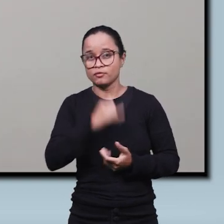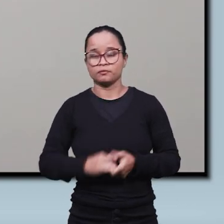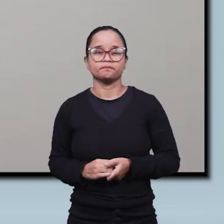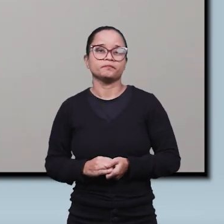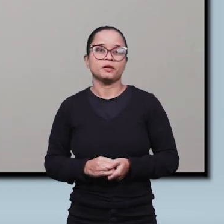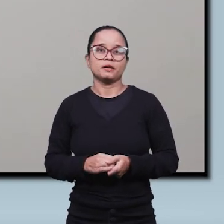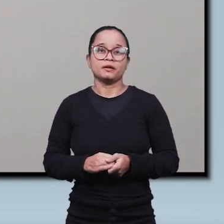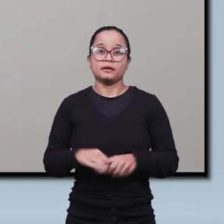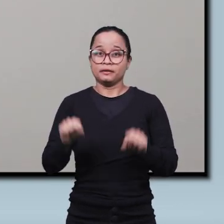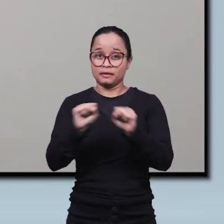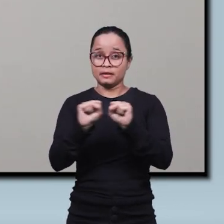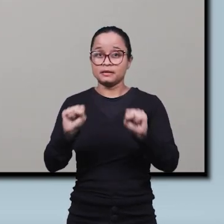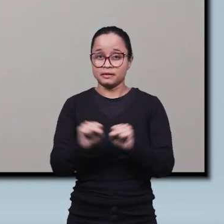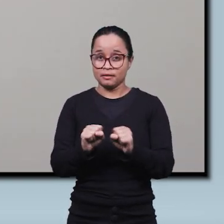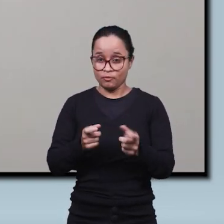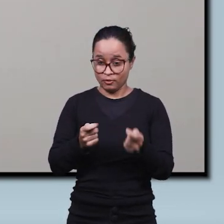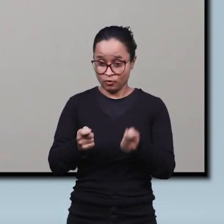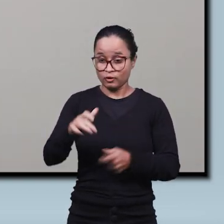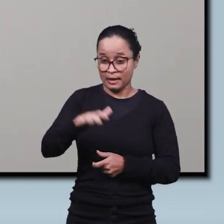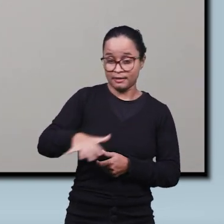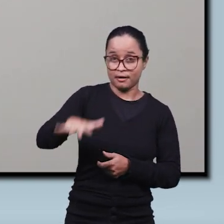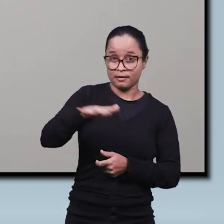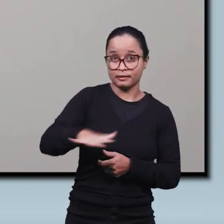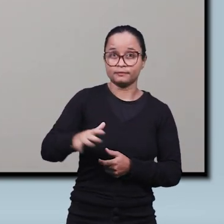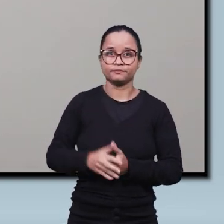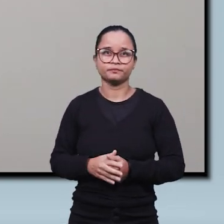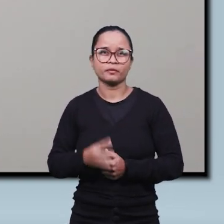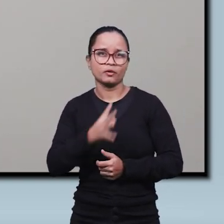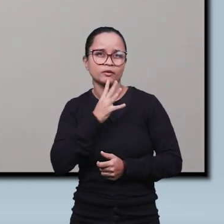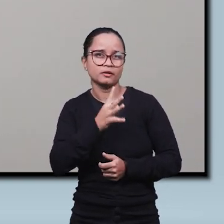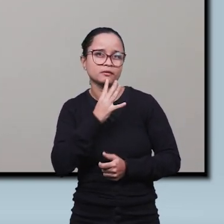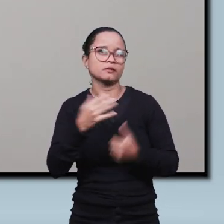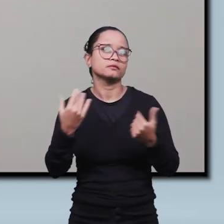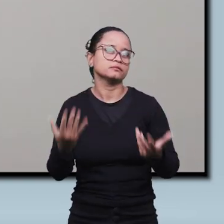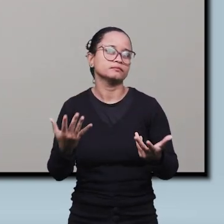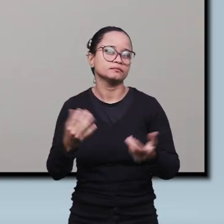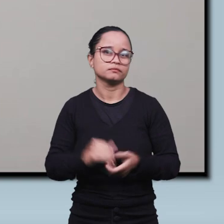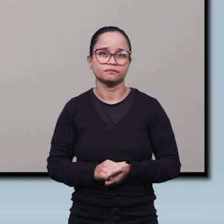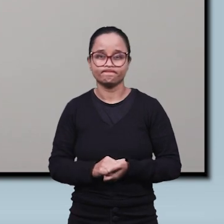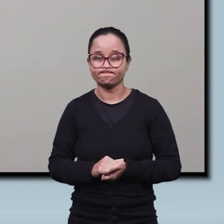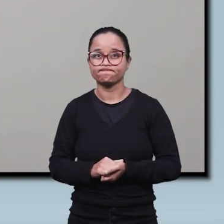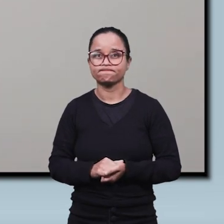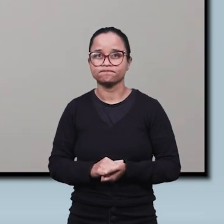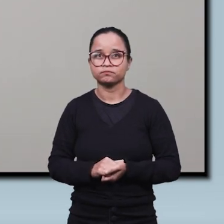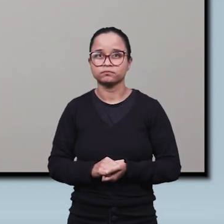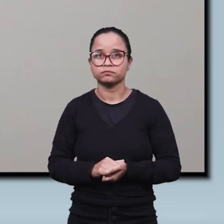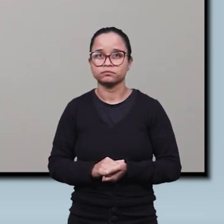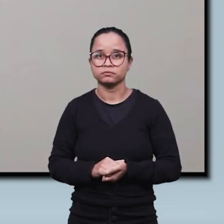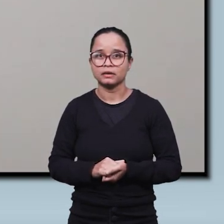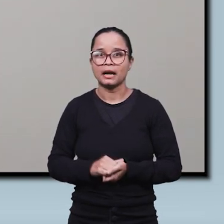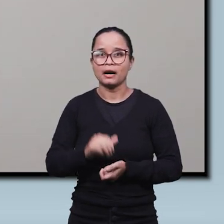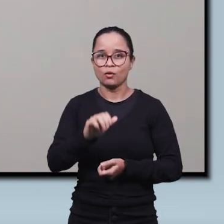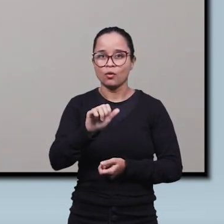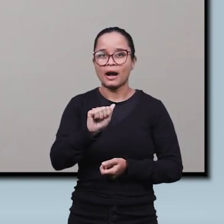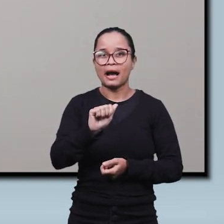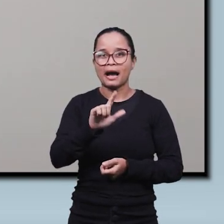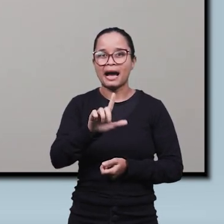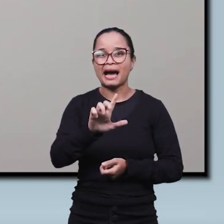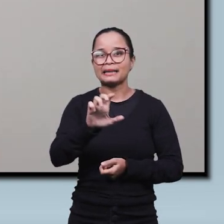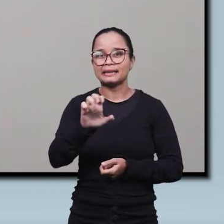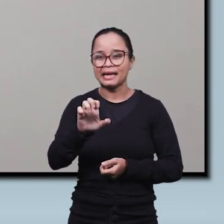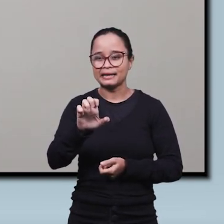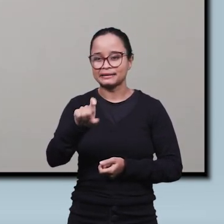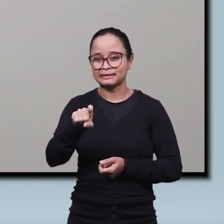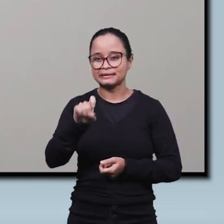desses sistemas de controle de ambiente muito conhecido é o sistema Alexa, né?